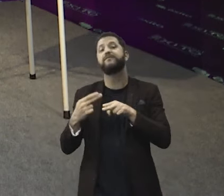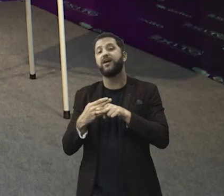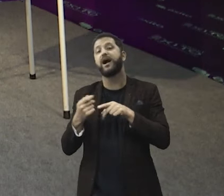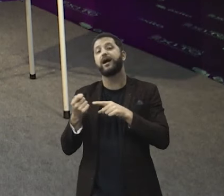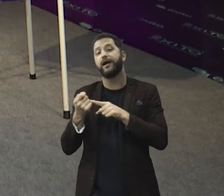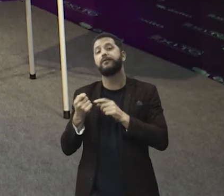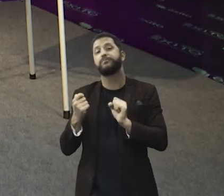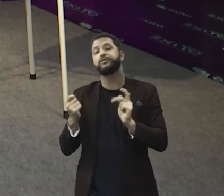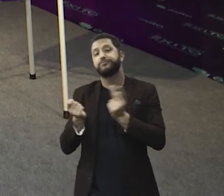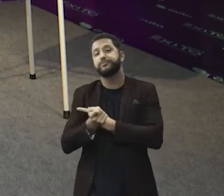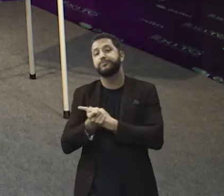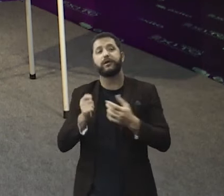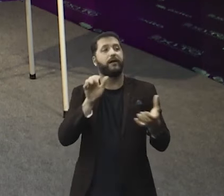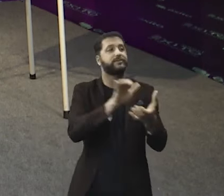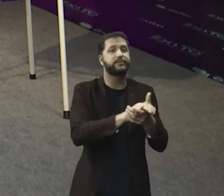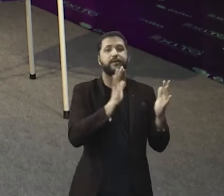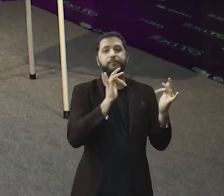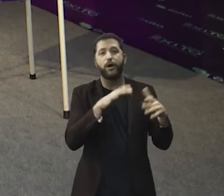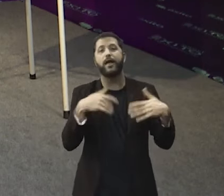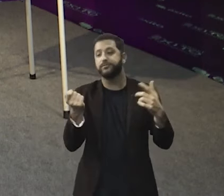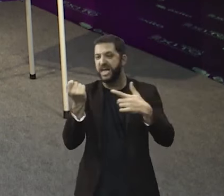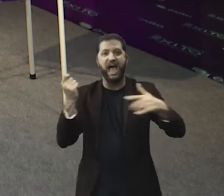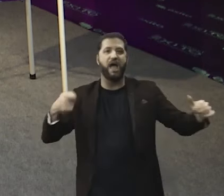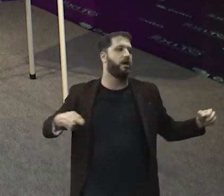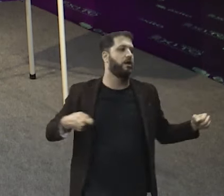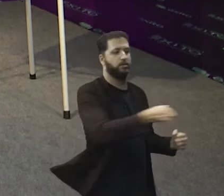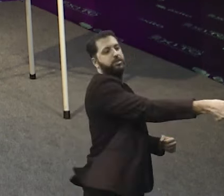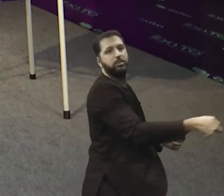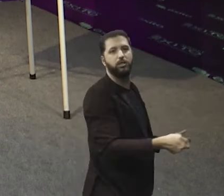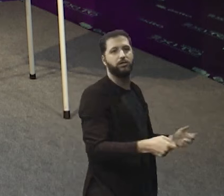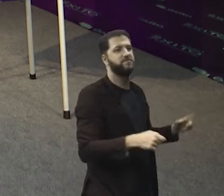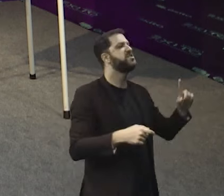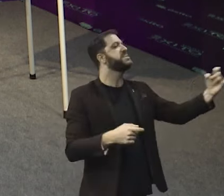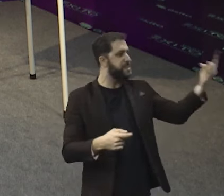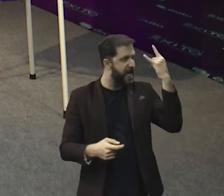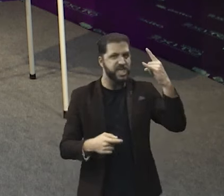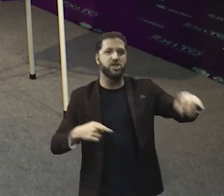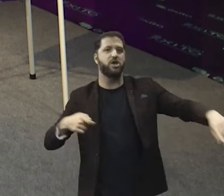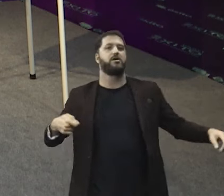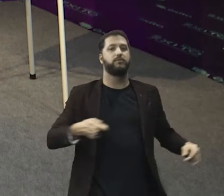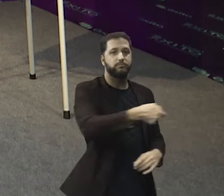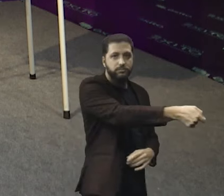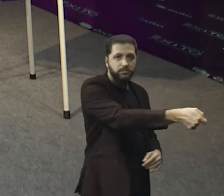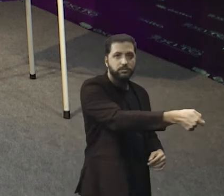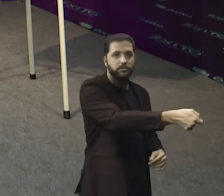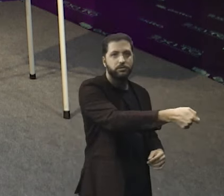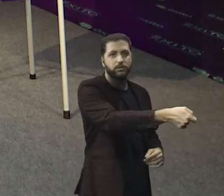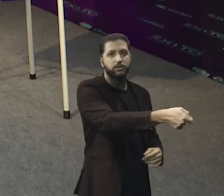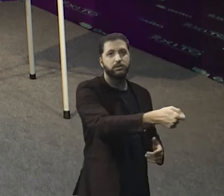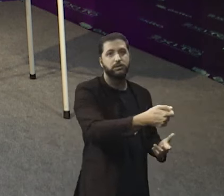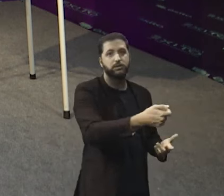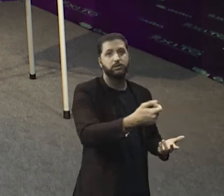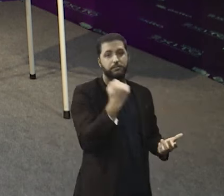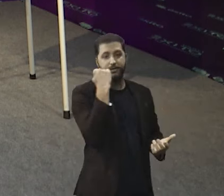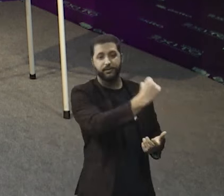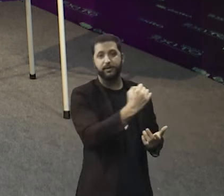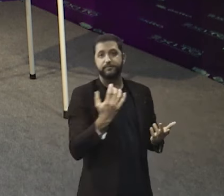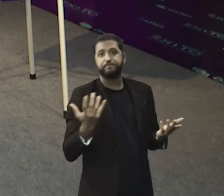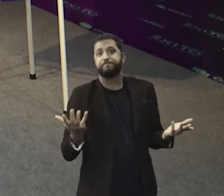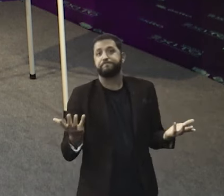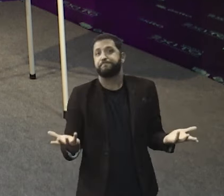casal matar marido mulher pega train essa coisa toda que infelizmente existe mas é o mesmo instrumento é uma